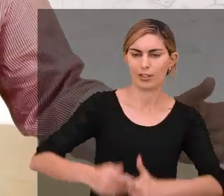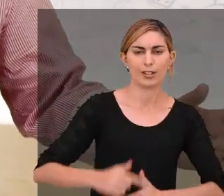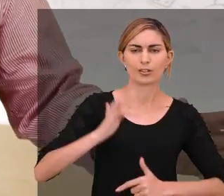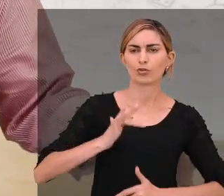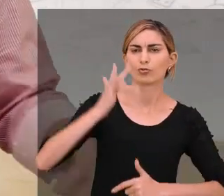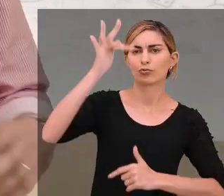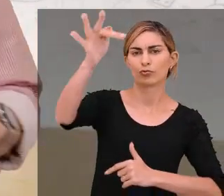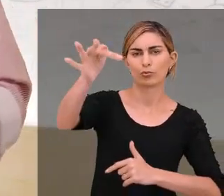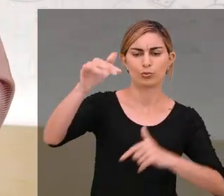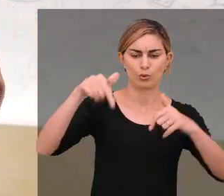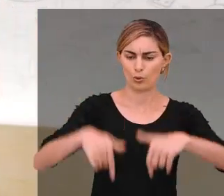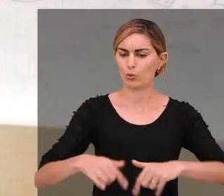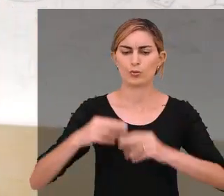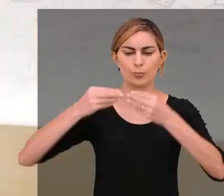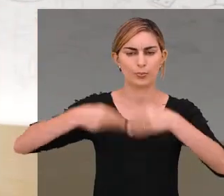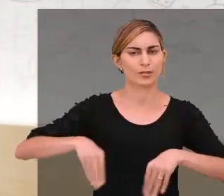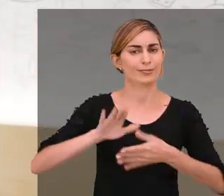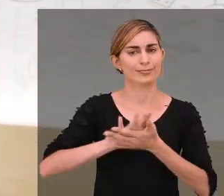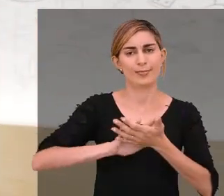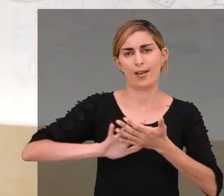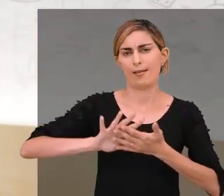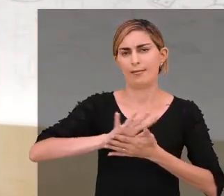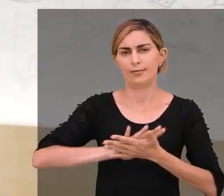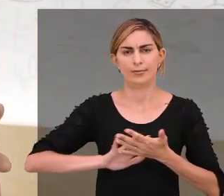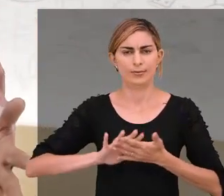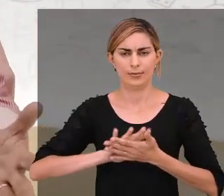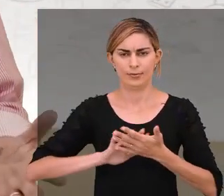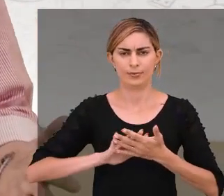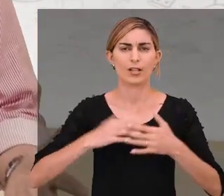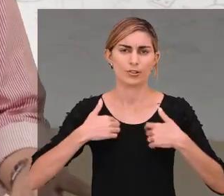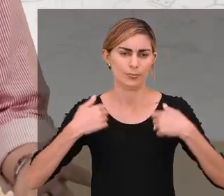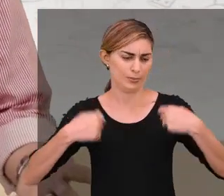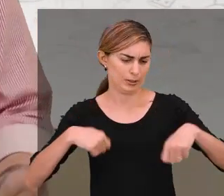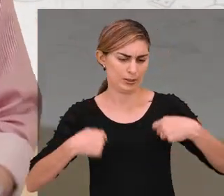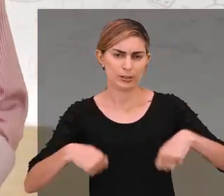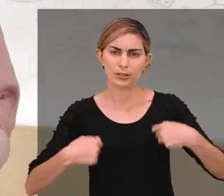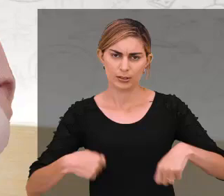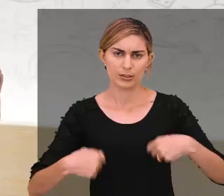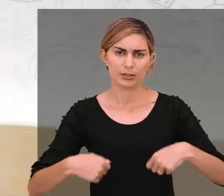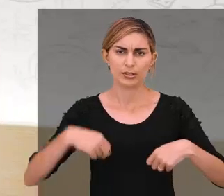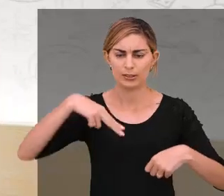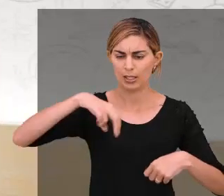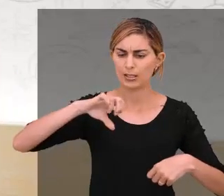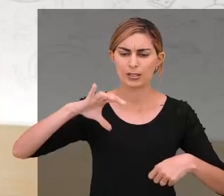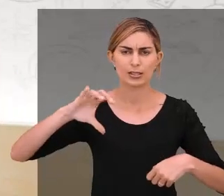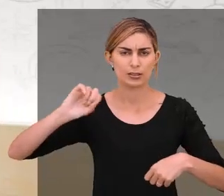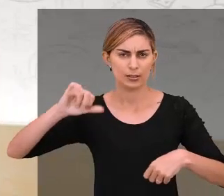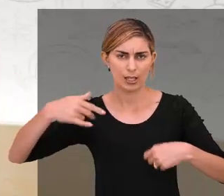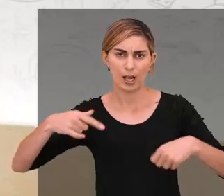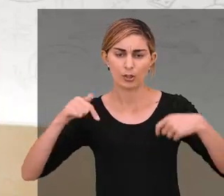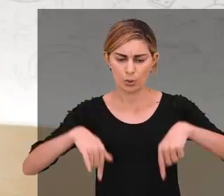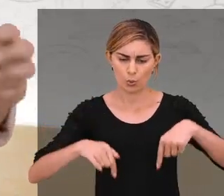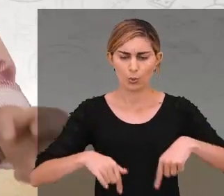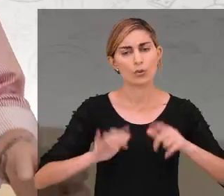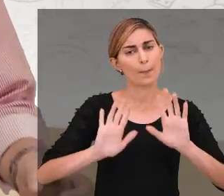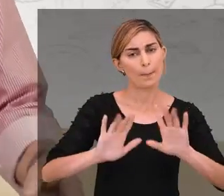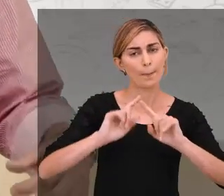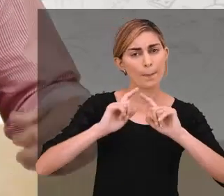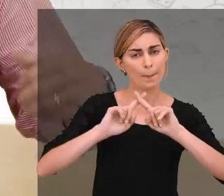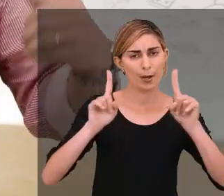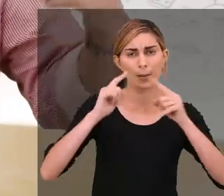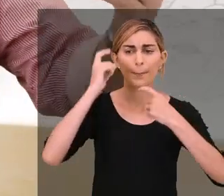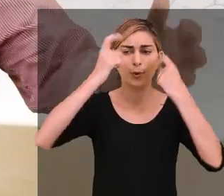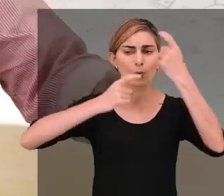gerações futuras. Então, a ideia é que a gente atenda à nossa necessidade atual, mas que a gente se preocupe em não